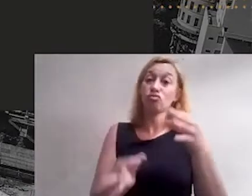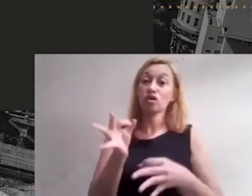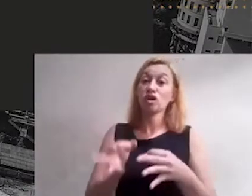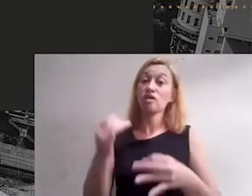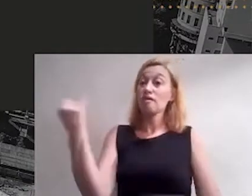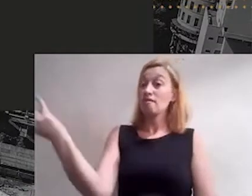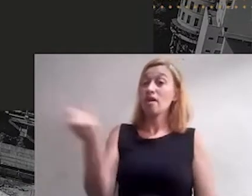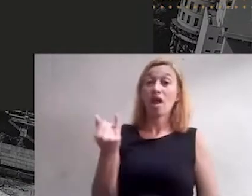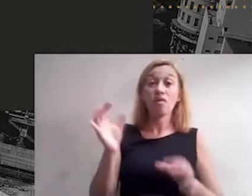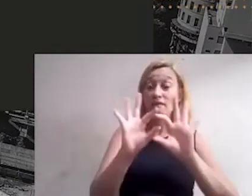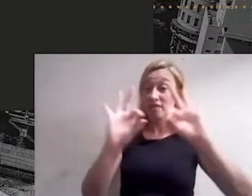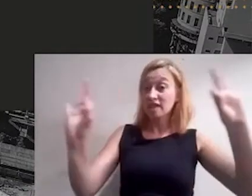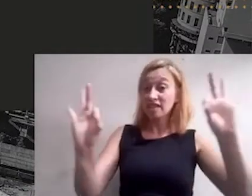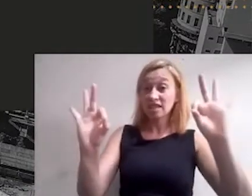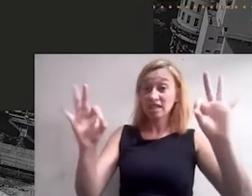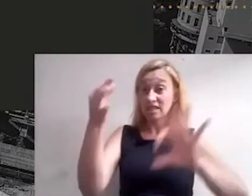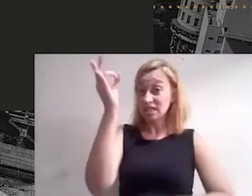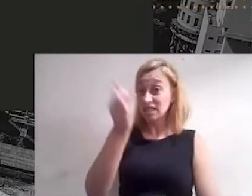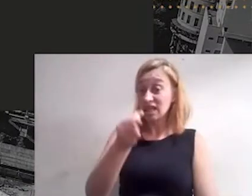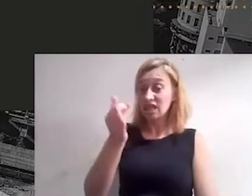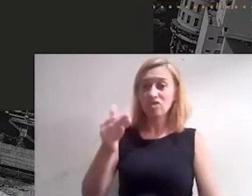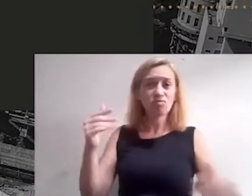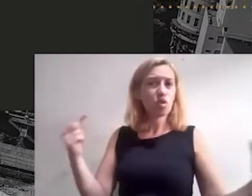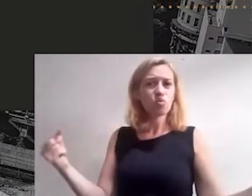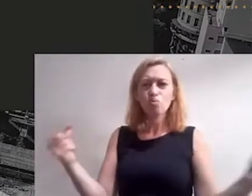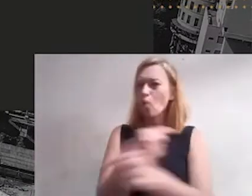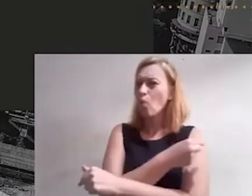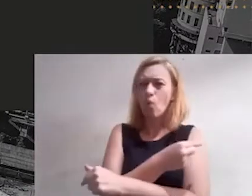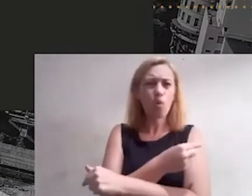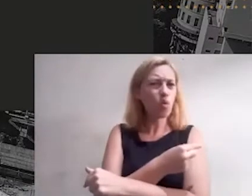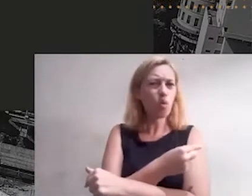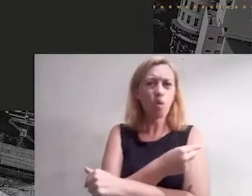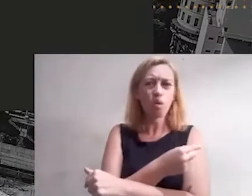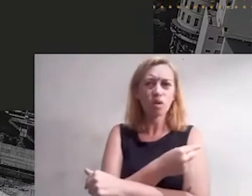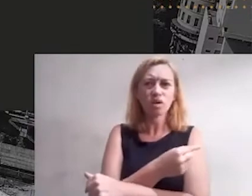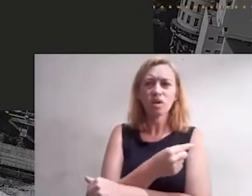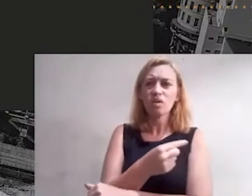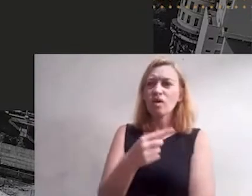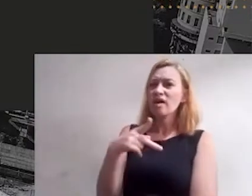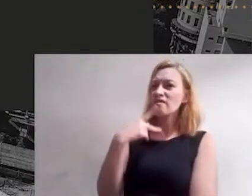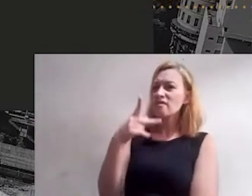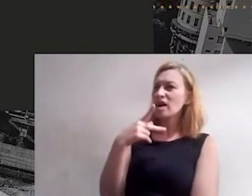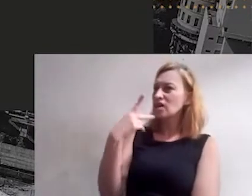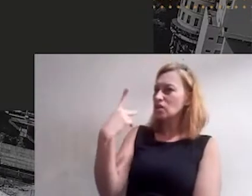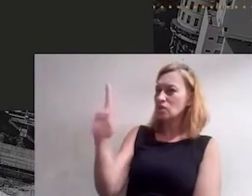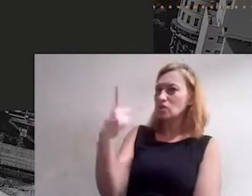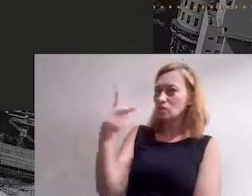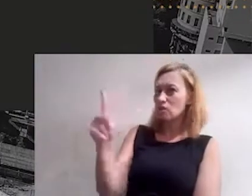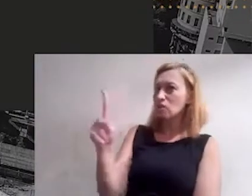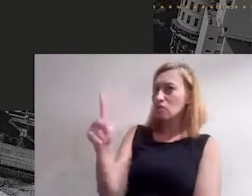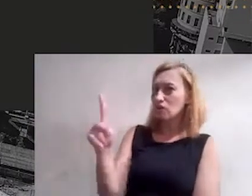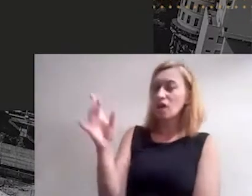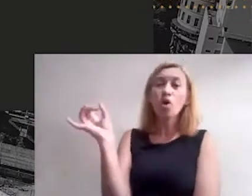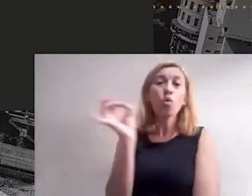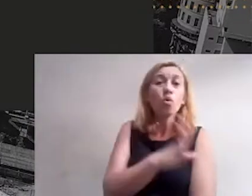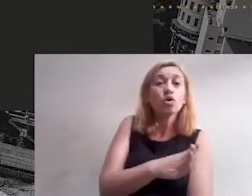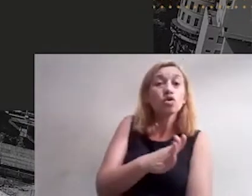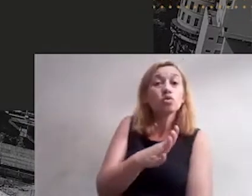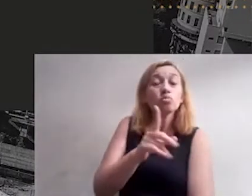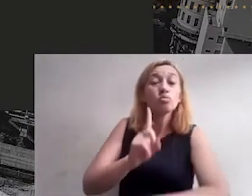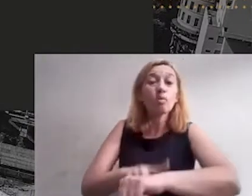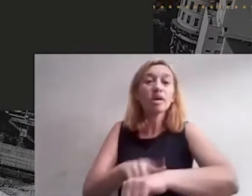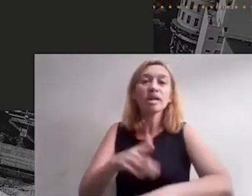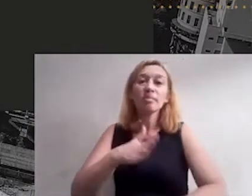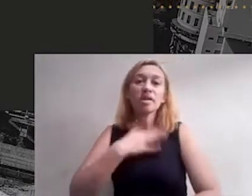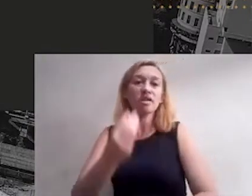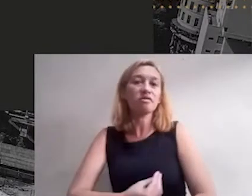que não concordo com uma só palavra do que dizes, mas defenderei até o último momento da minha vida o direito de